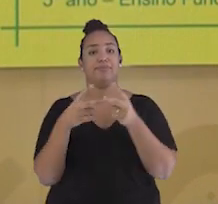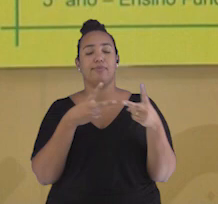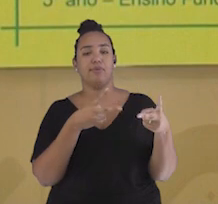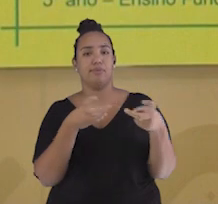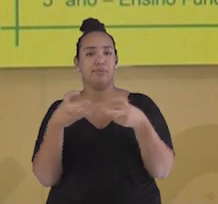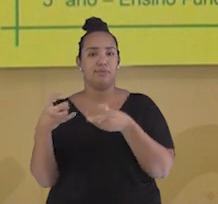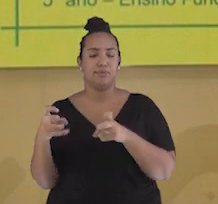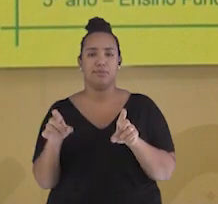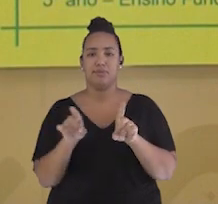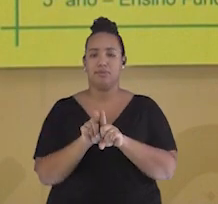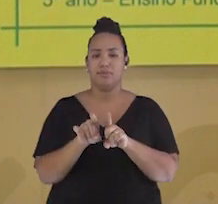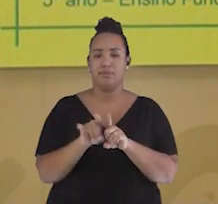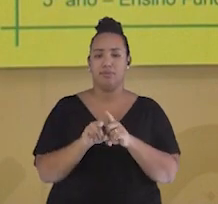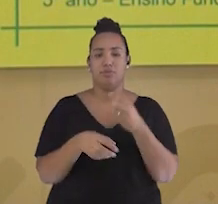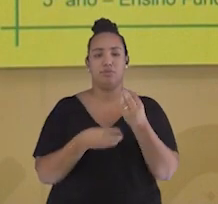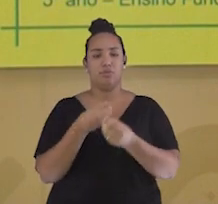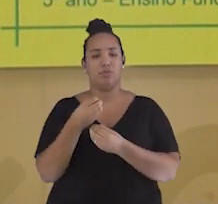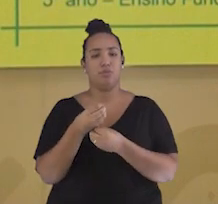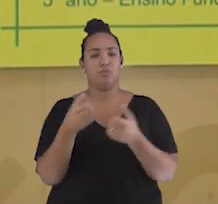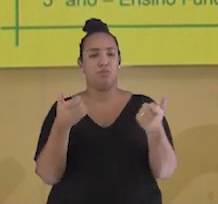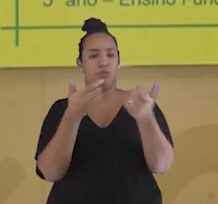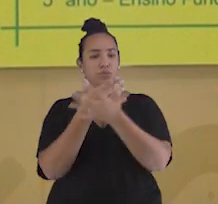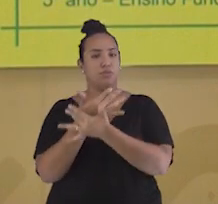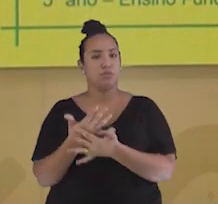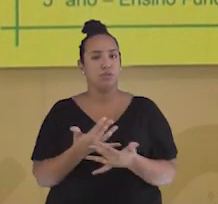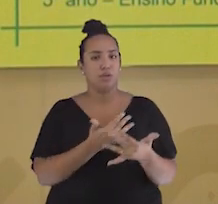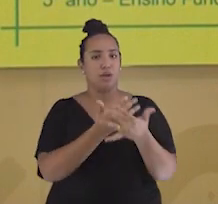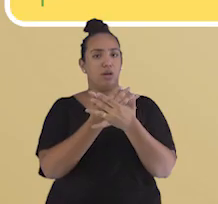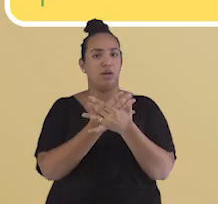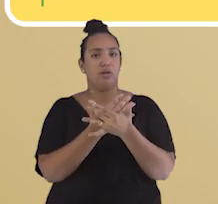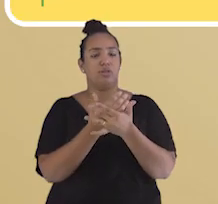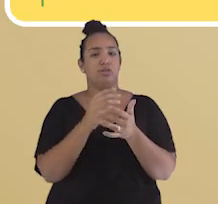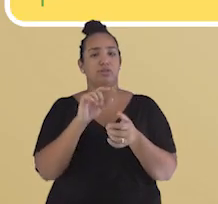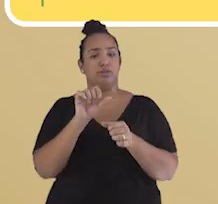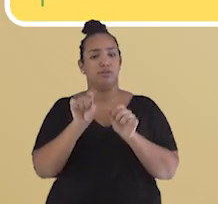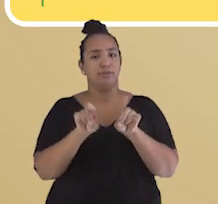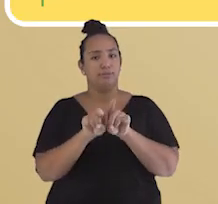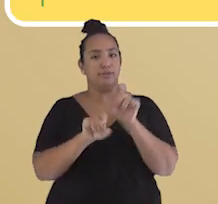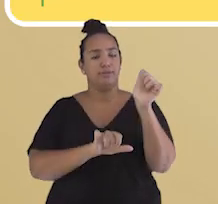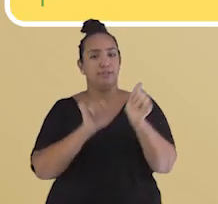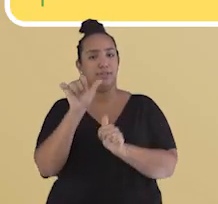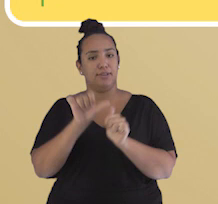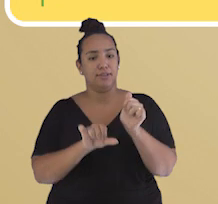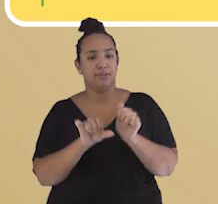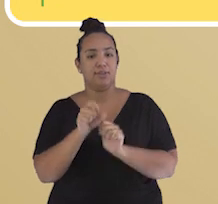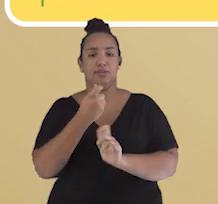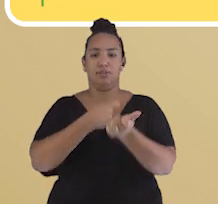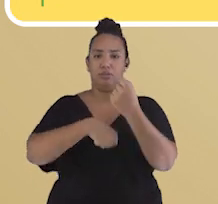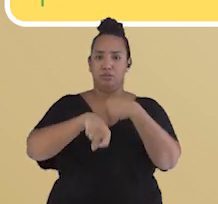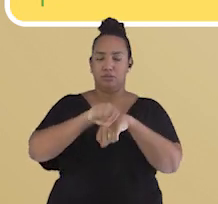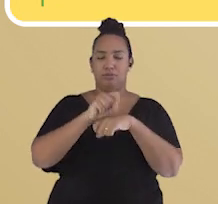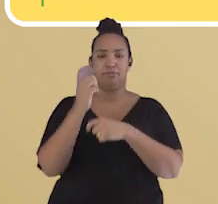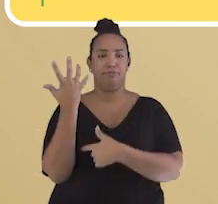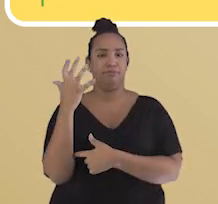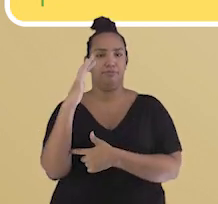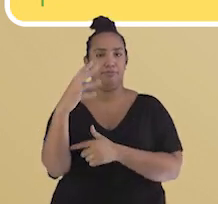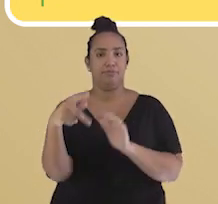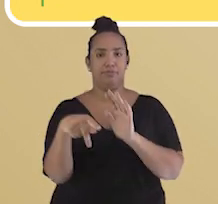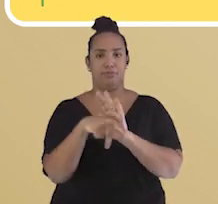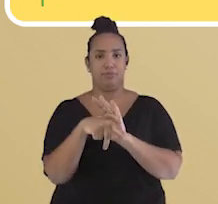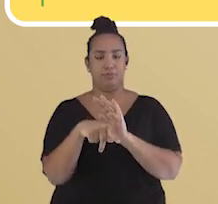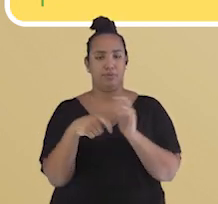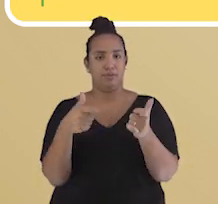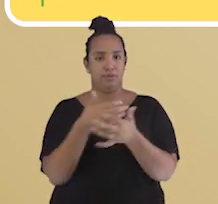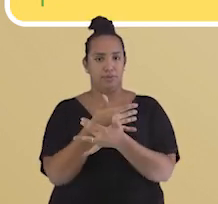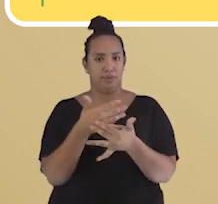do celular para o QR Code e assinar a lista de presença. Para as professoras e os professores que estão nos assistindo, a